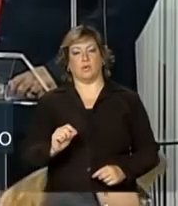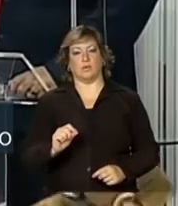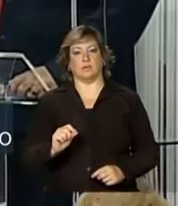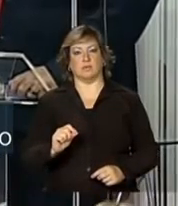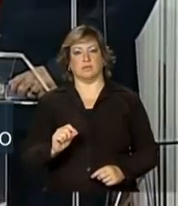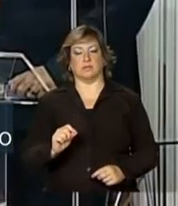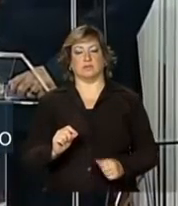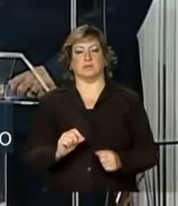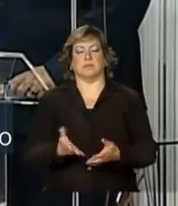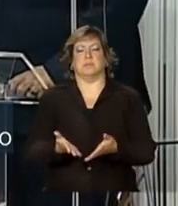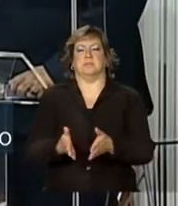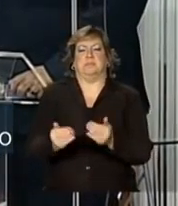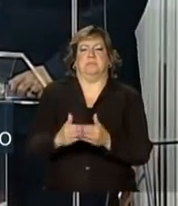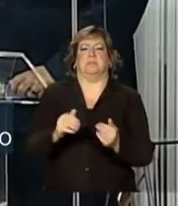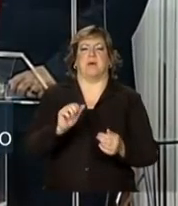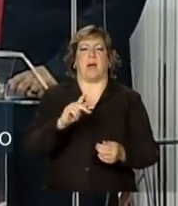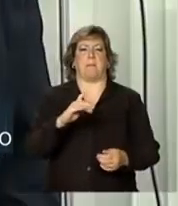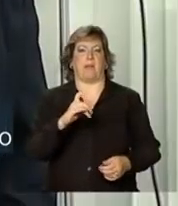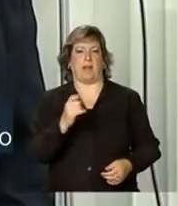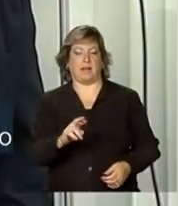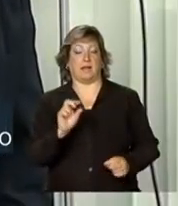em apelar para que a gente